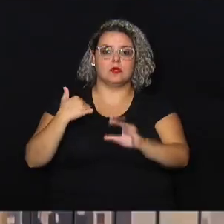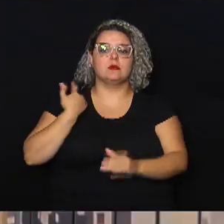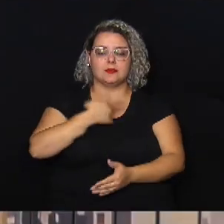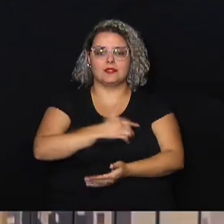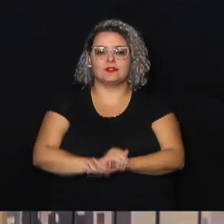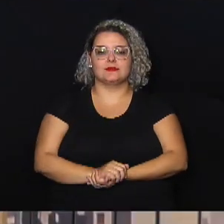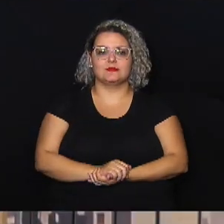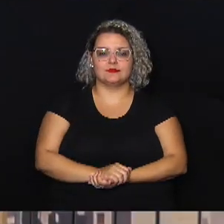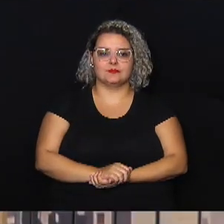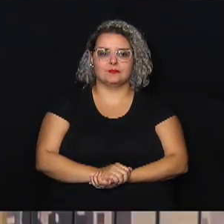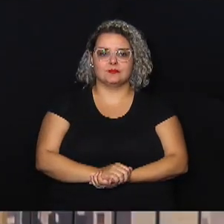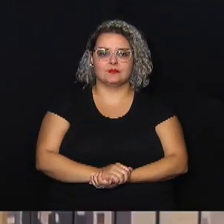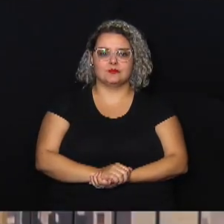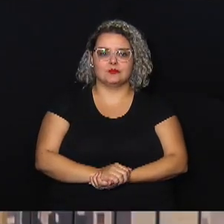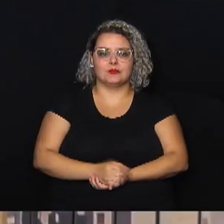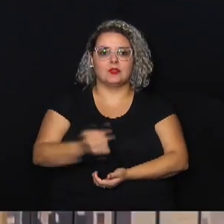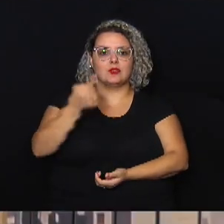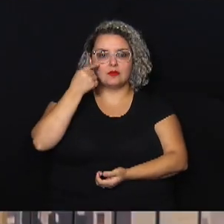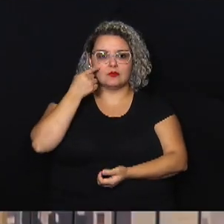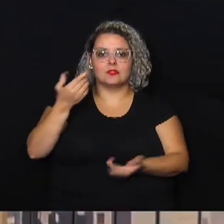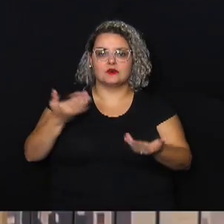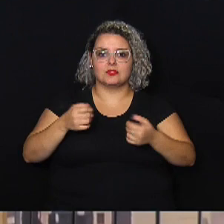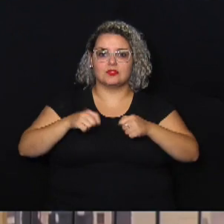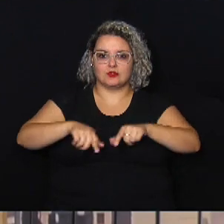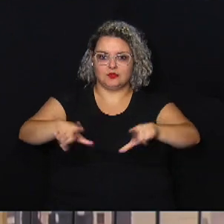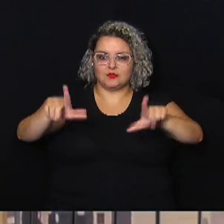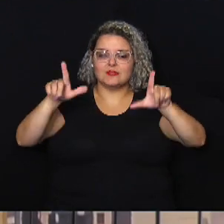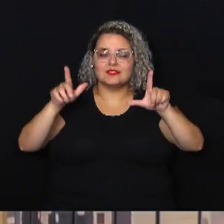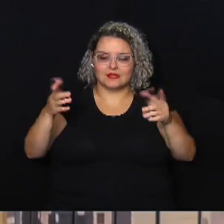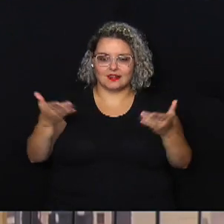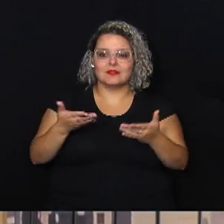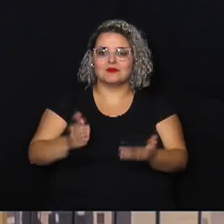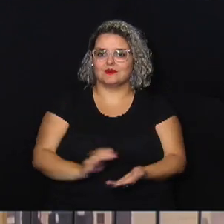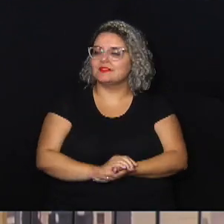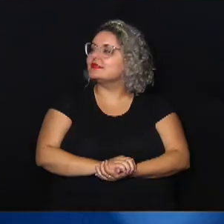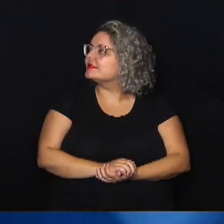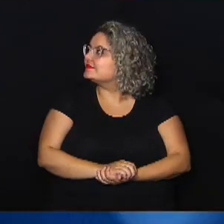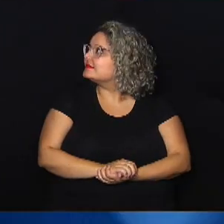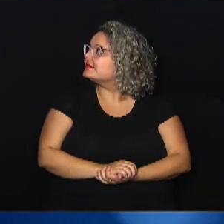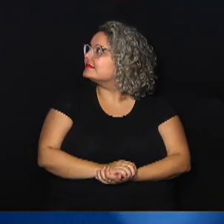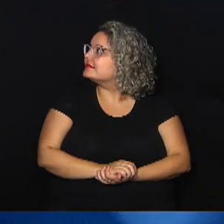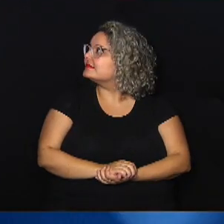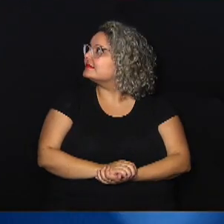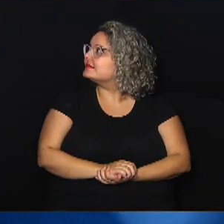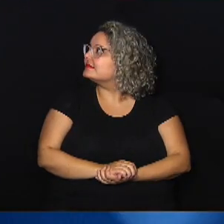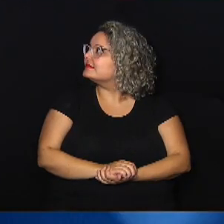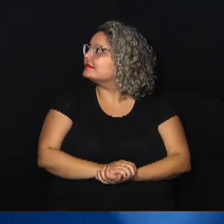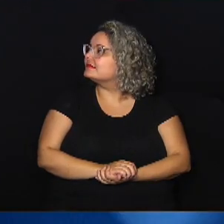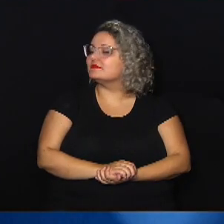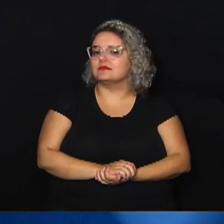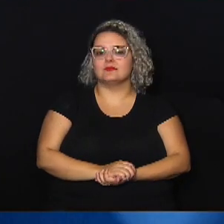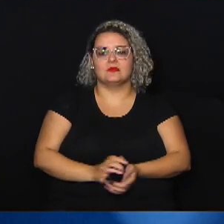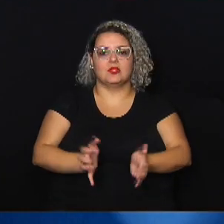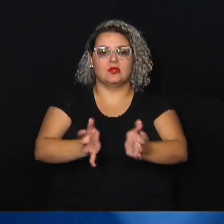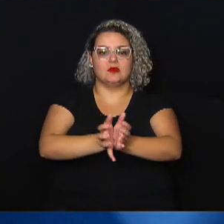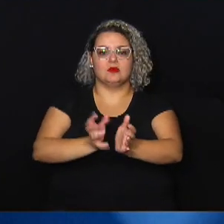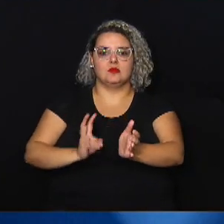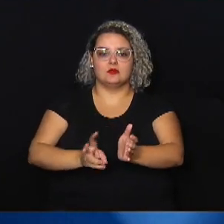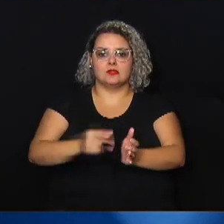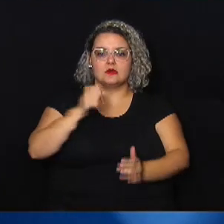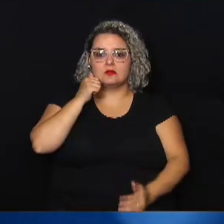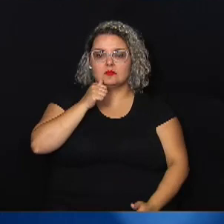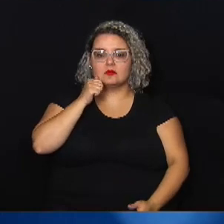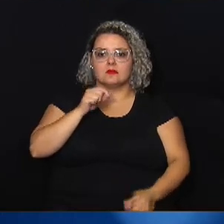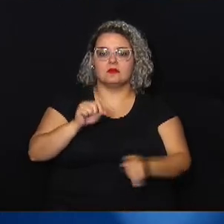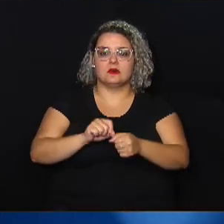mensagem. Confira a partir de agora os destaques de hoje. Comissão Permanente da Mulher faz